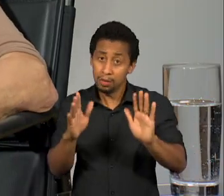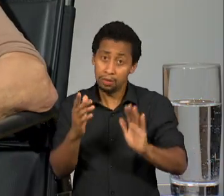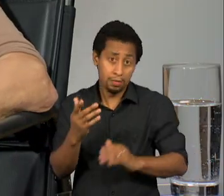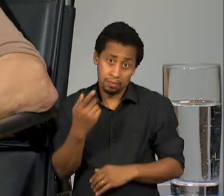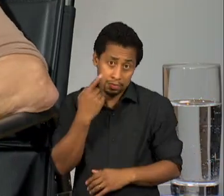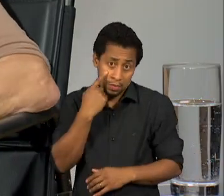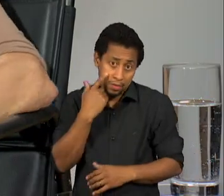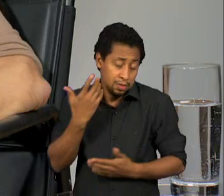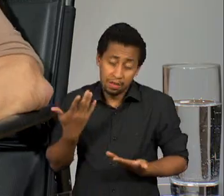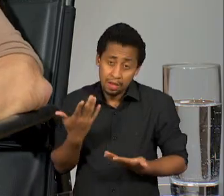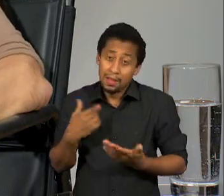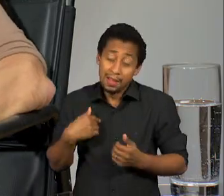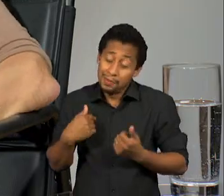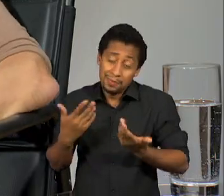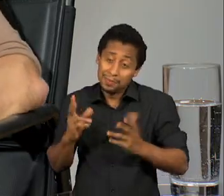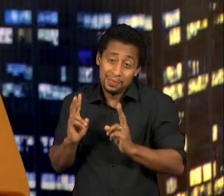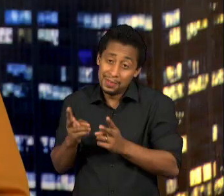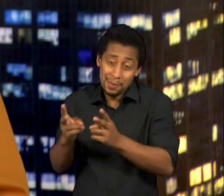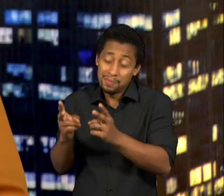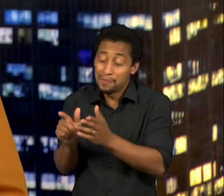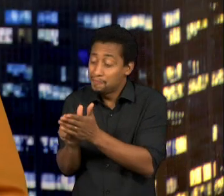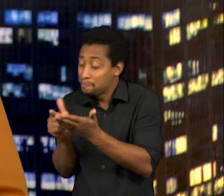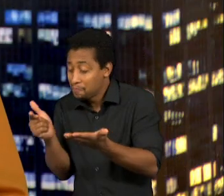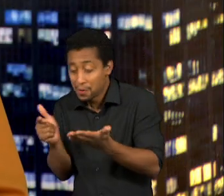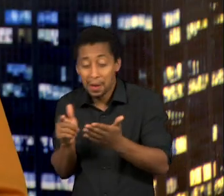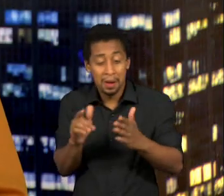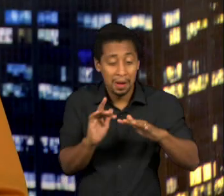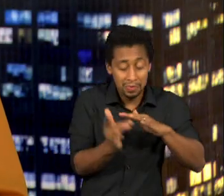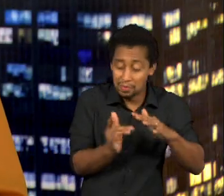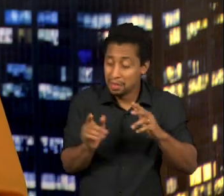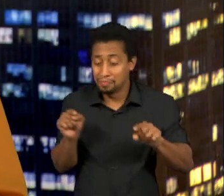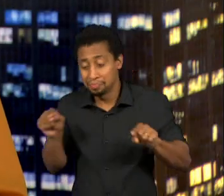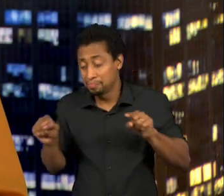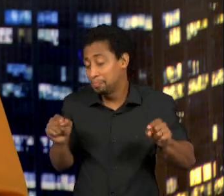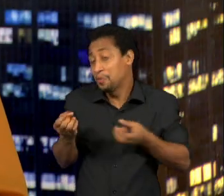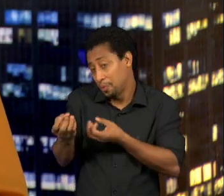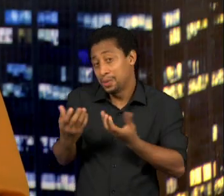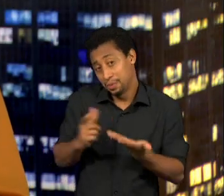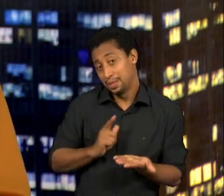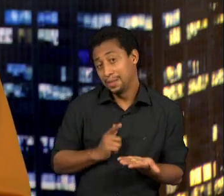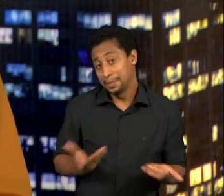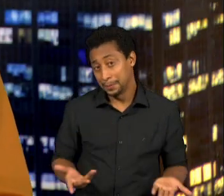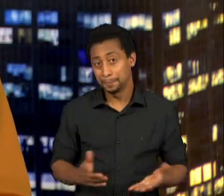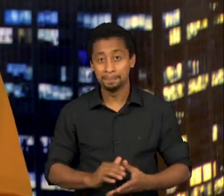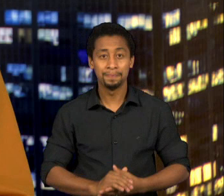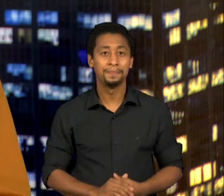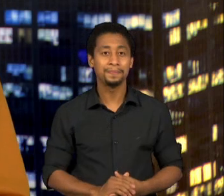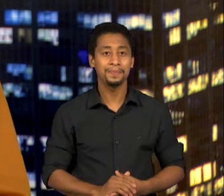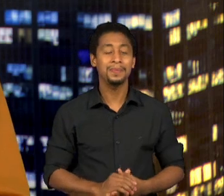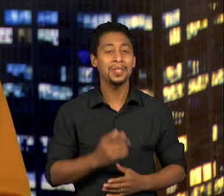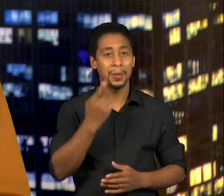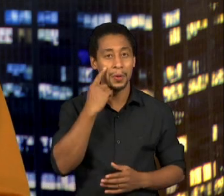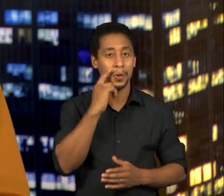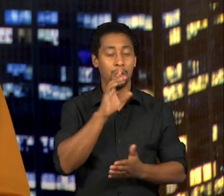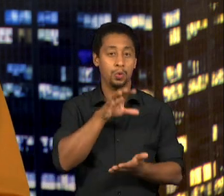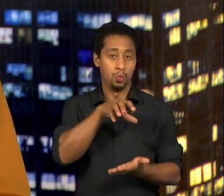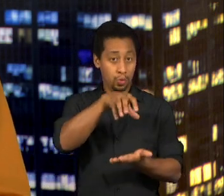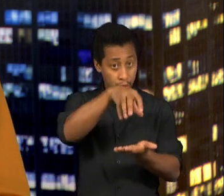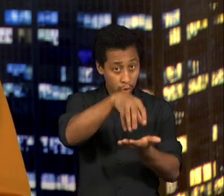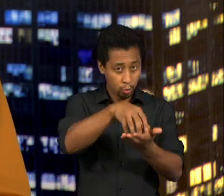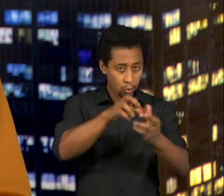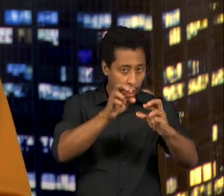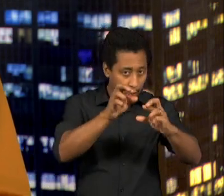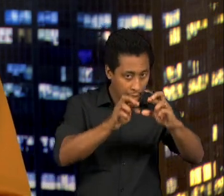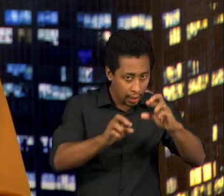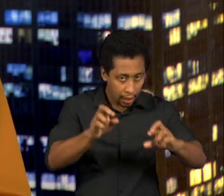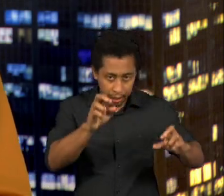é a pele. E olha aqui, para ilustrar aqui nossa conversa, nós vamos trazer o levantamento do Instituto Verificador de Comunicação, que